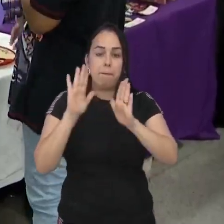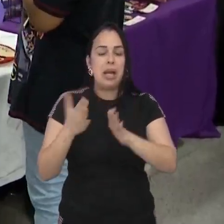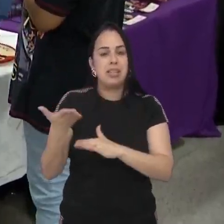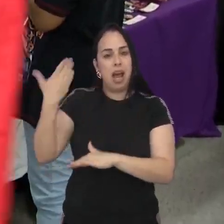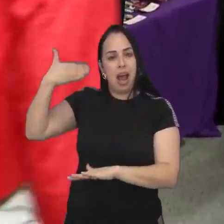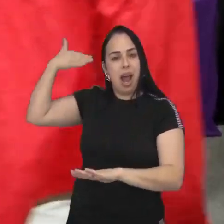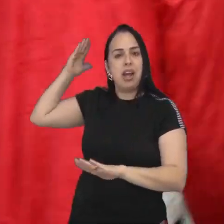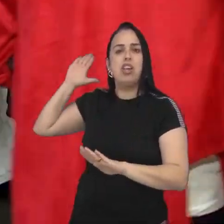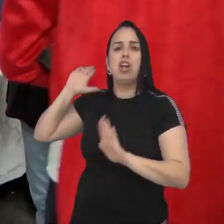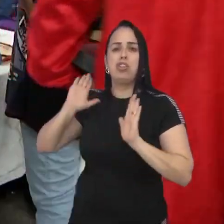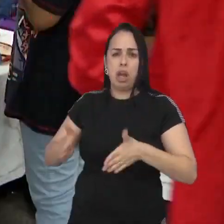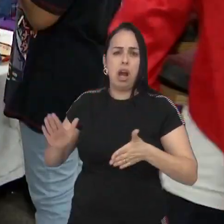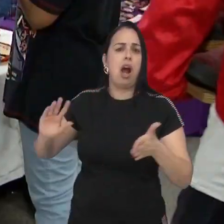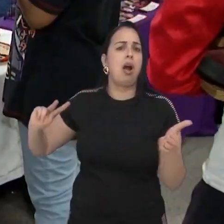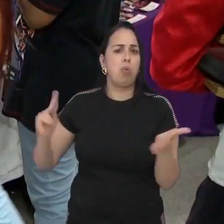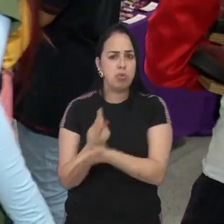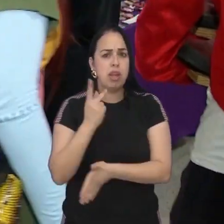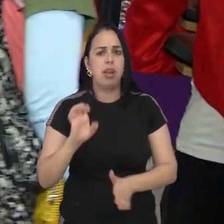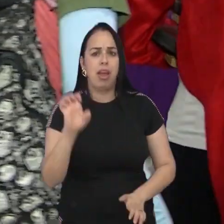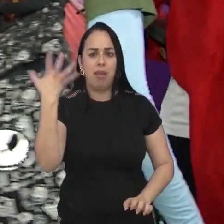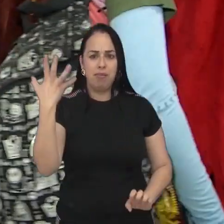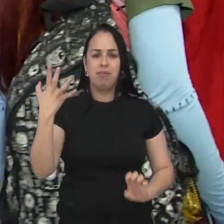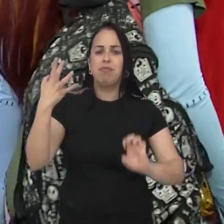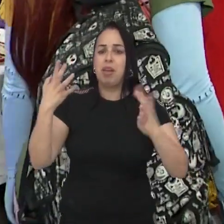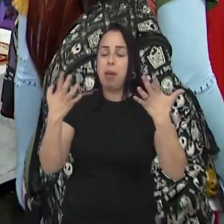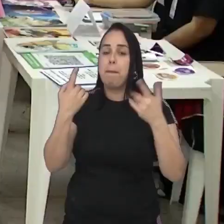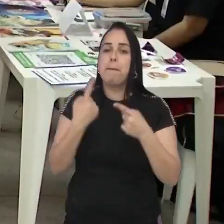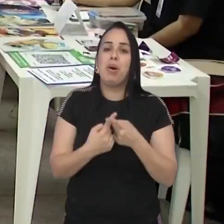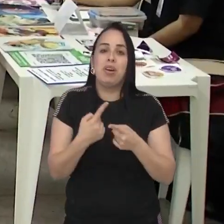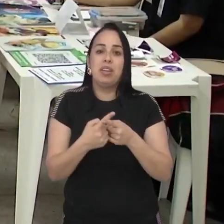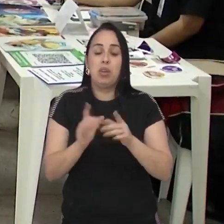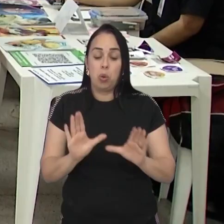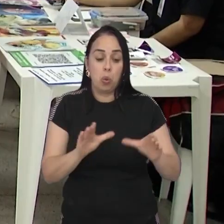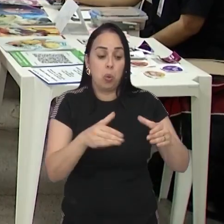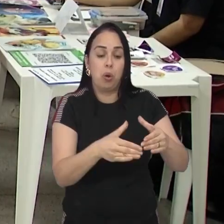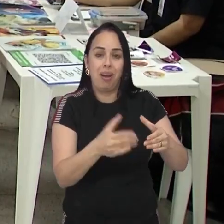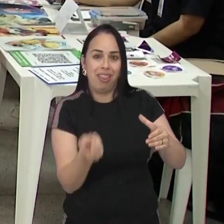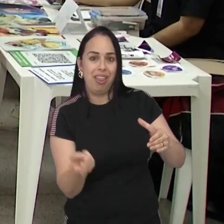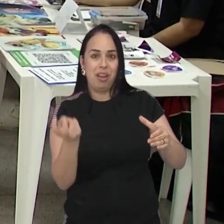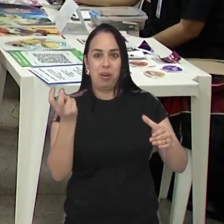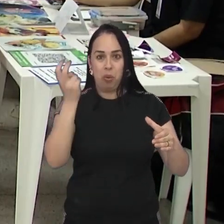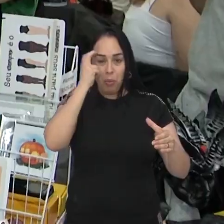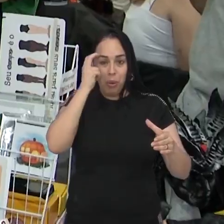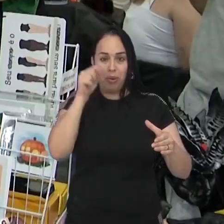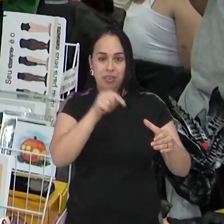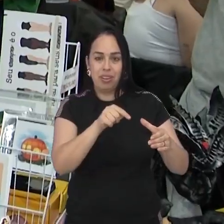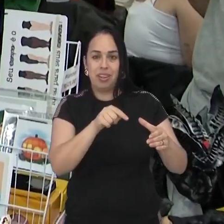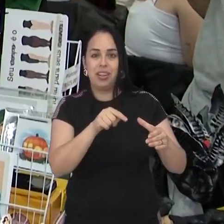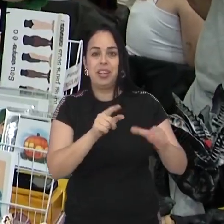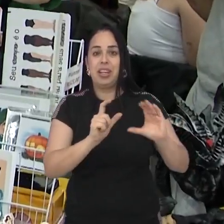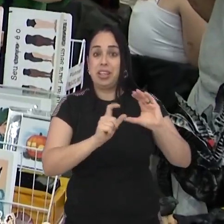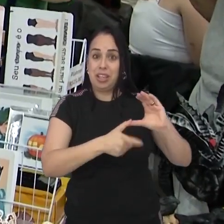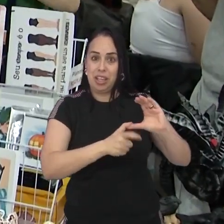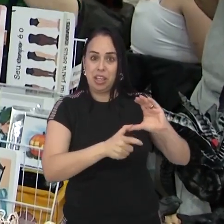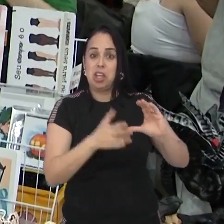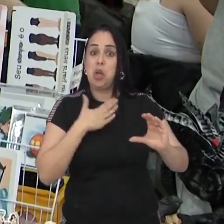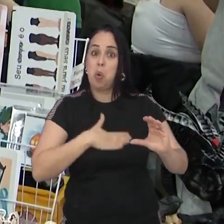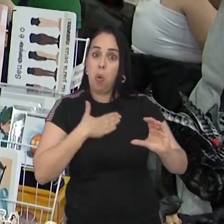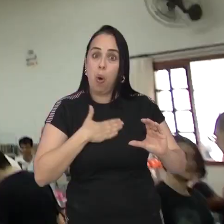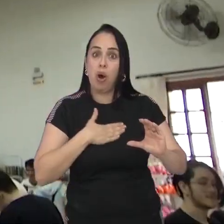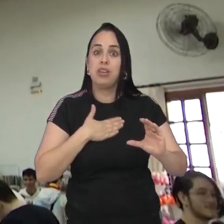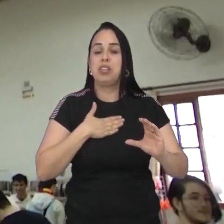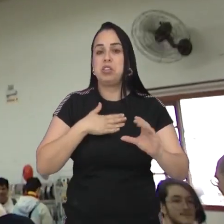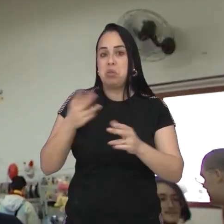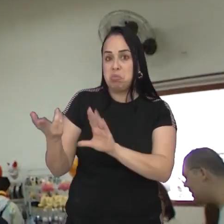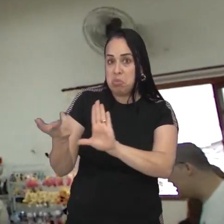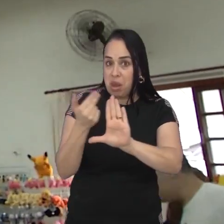a cidade já foi palco de diversos outros eventos. Isso porque a comunidade geek, que engloba pessoas que gostam